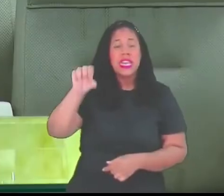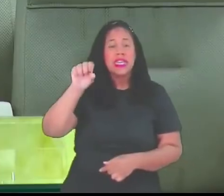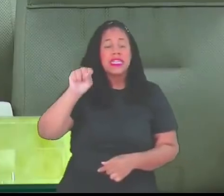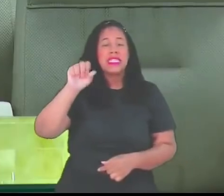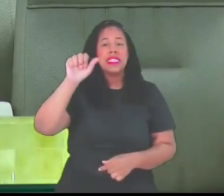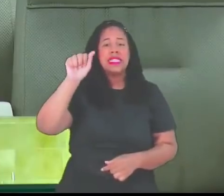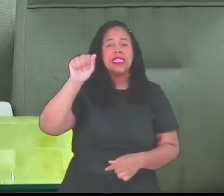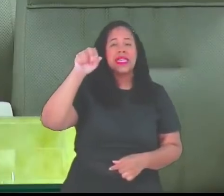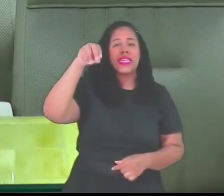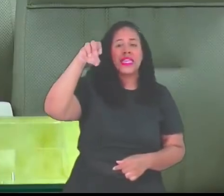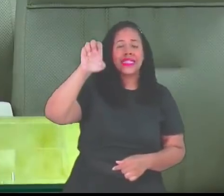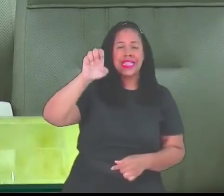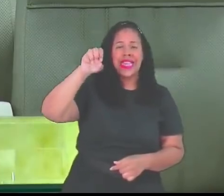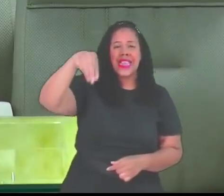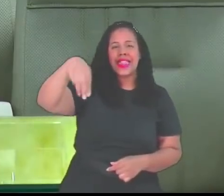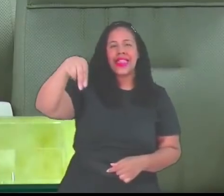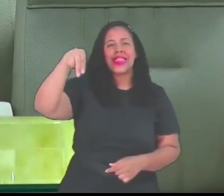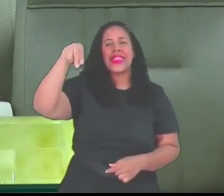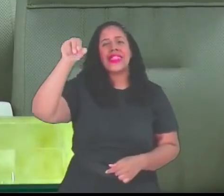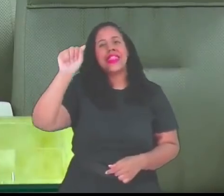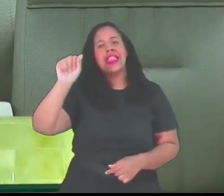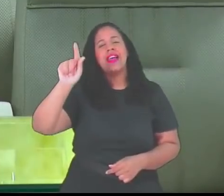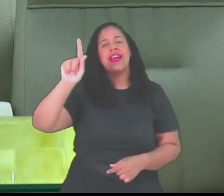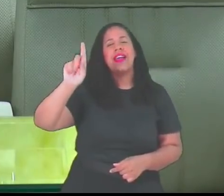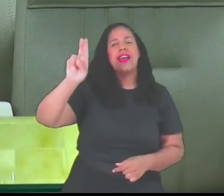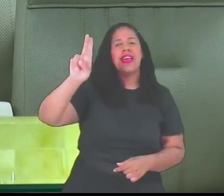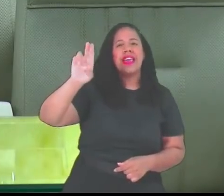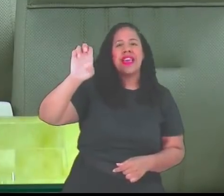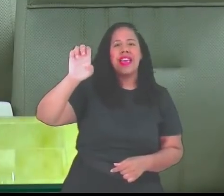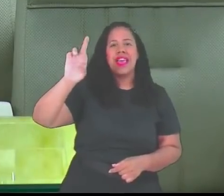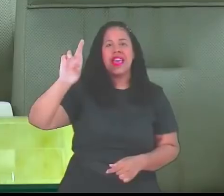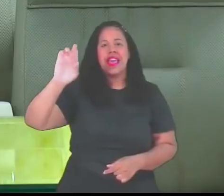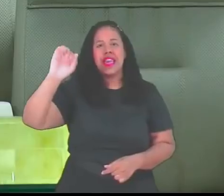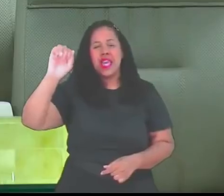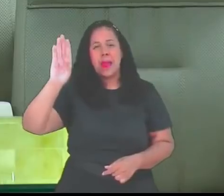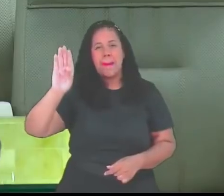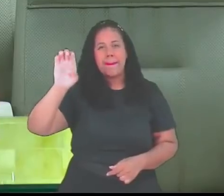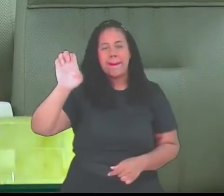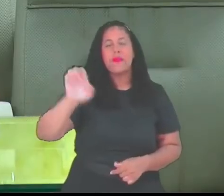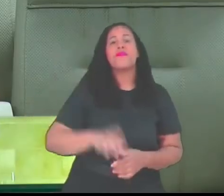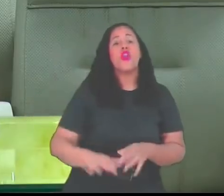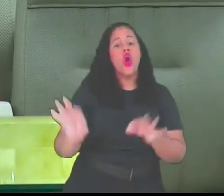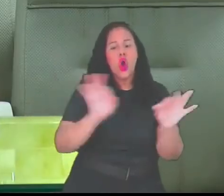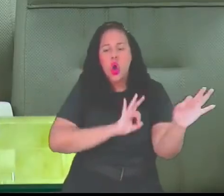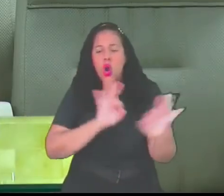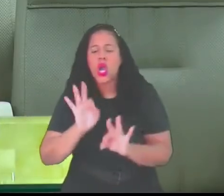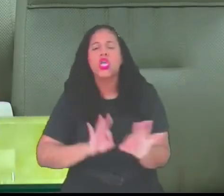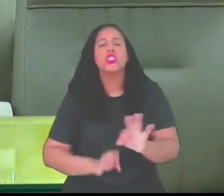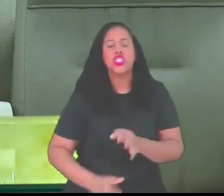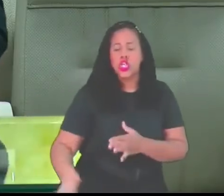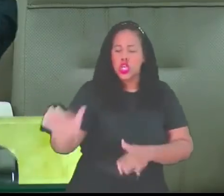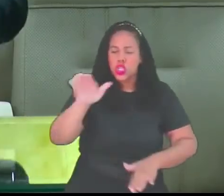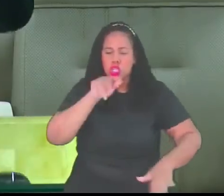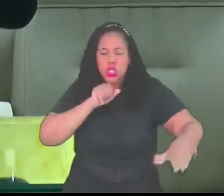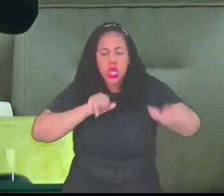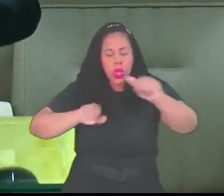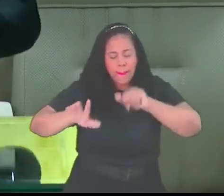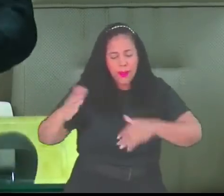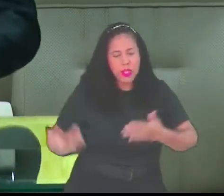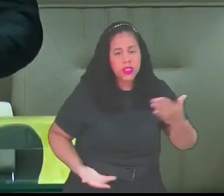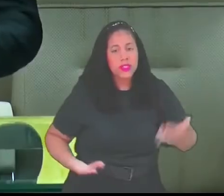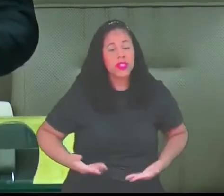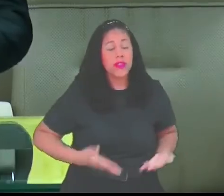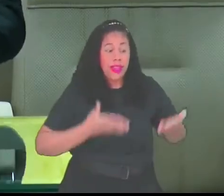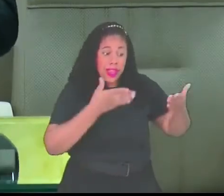Laís, chamou alguns dos seus servos, generais, entre eles está